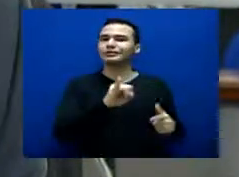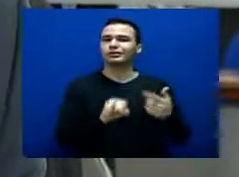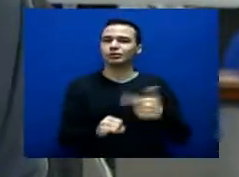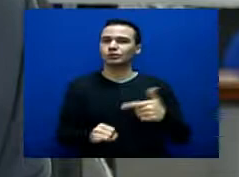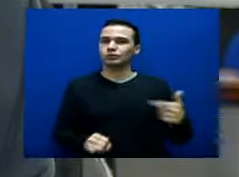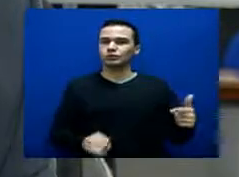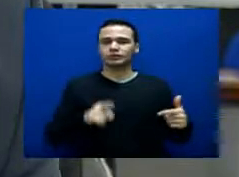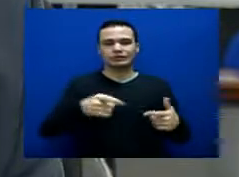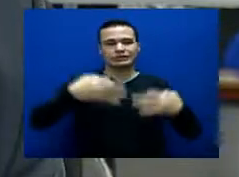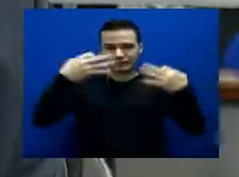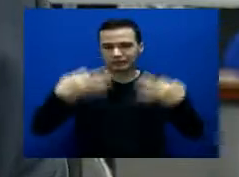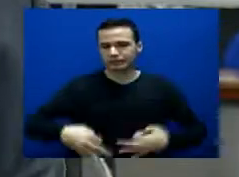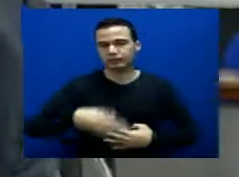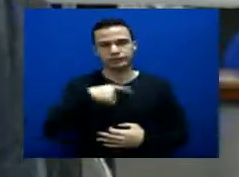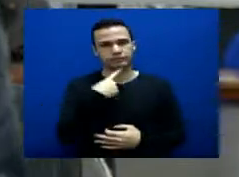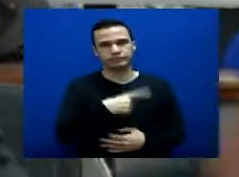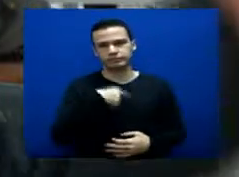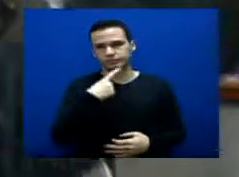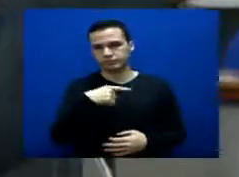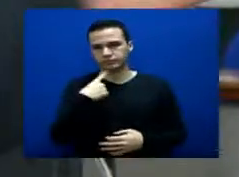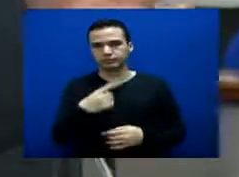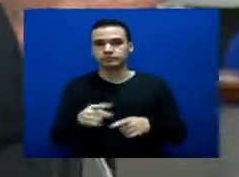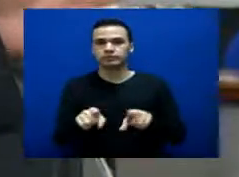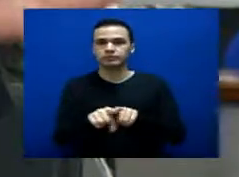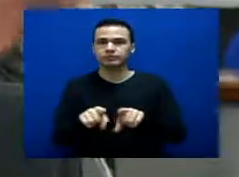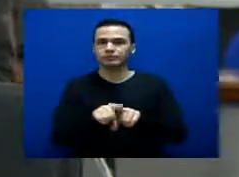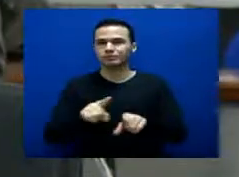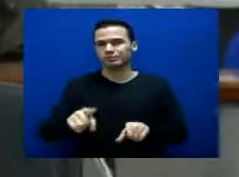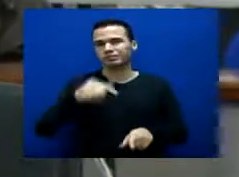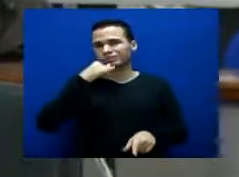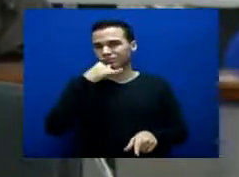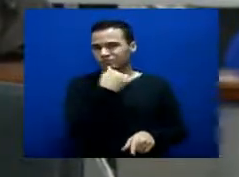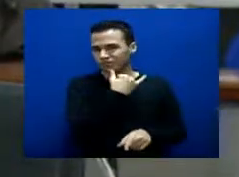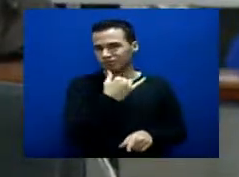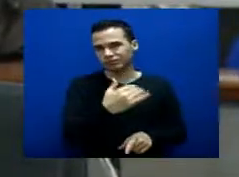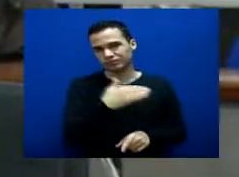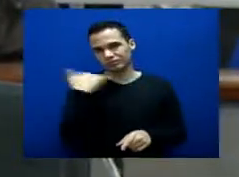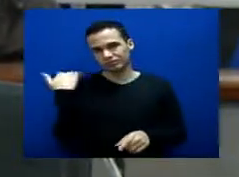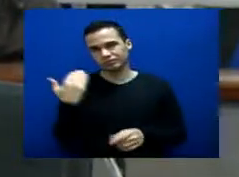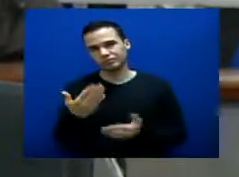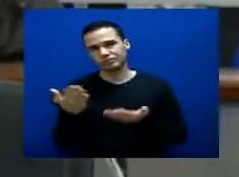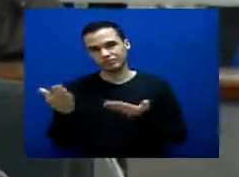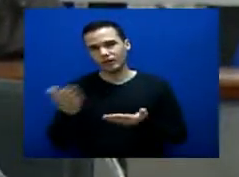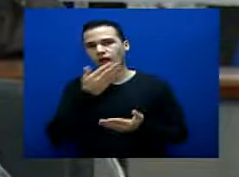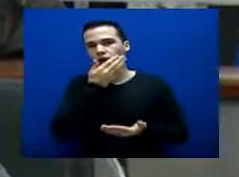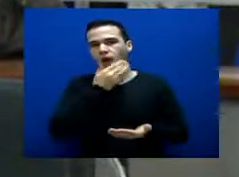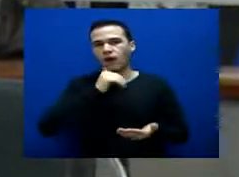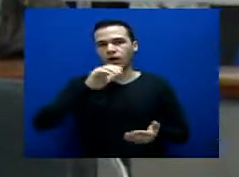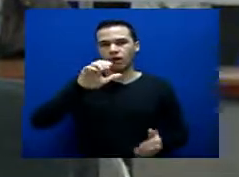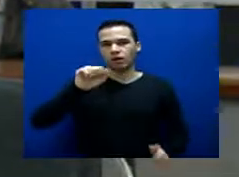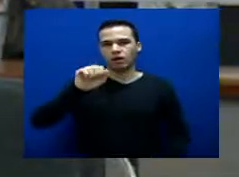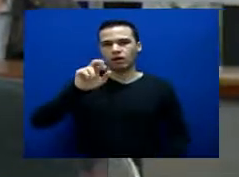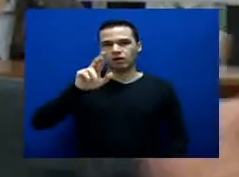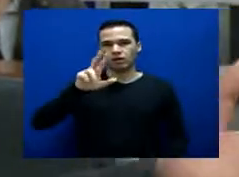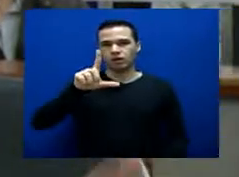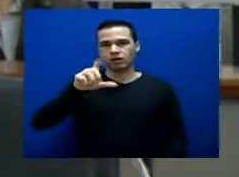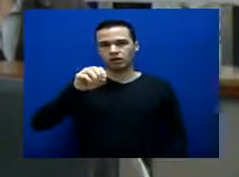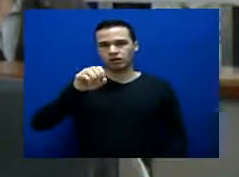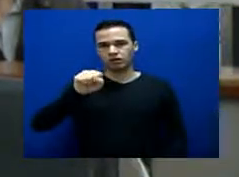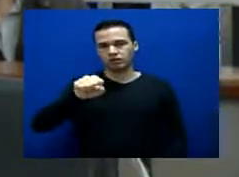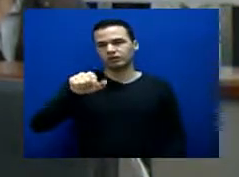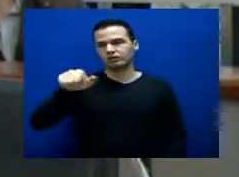sem advogada, não há justiça, senhor presidente. E também lamentar profundamente a morte do Carlos, do